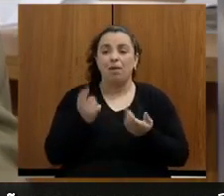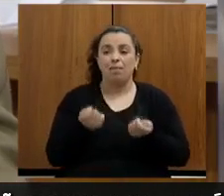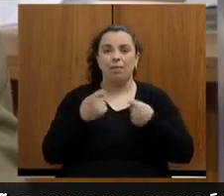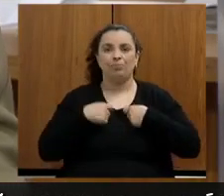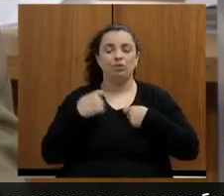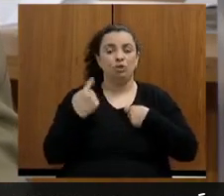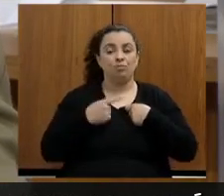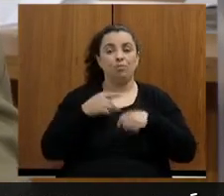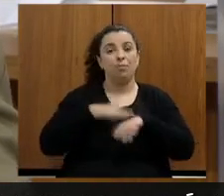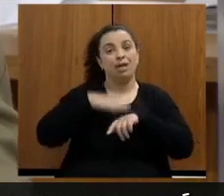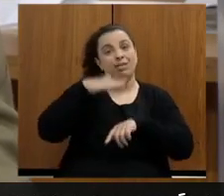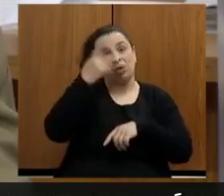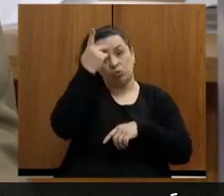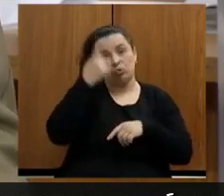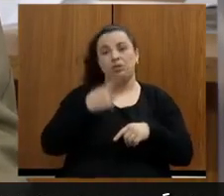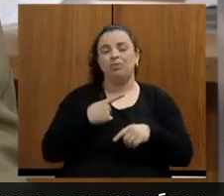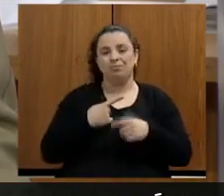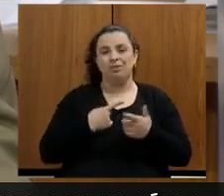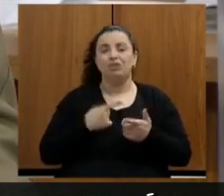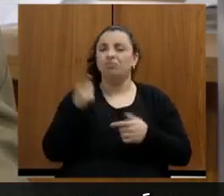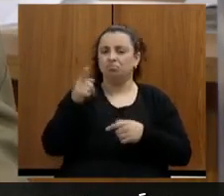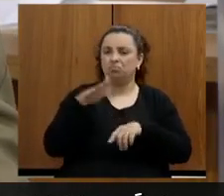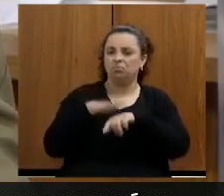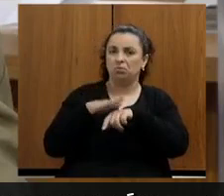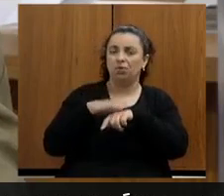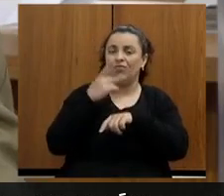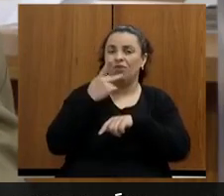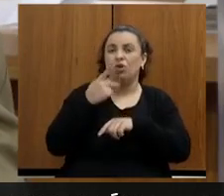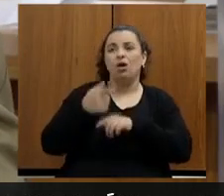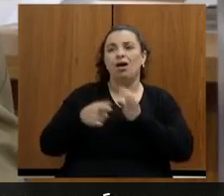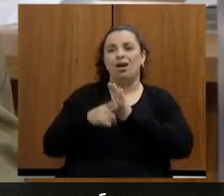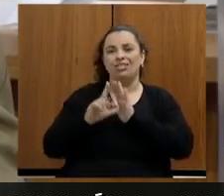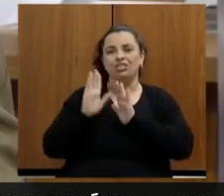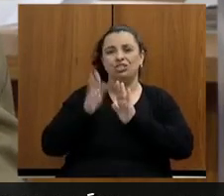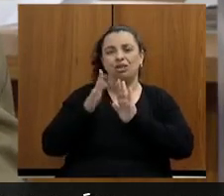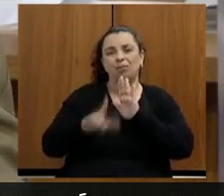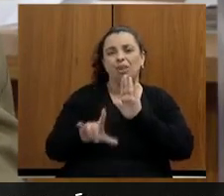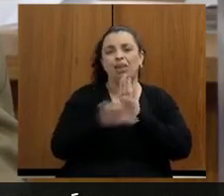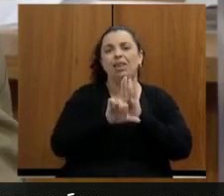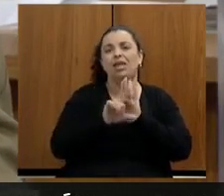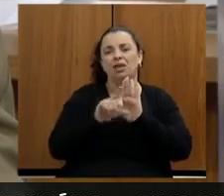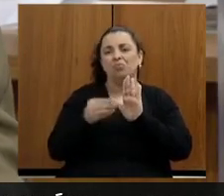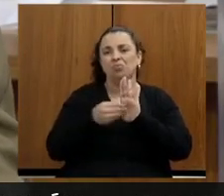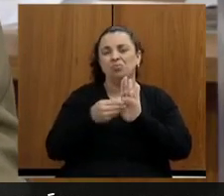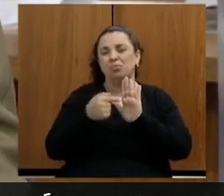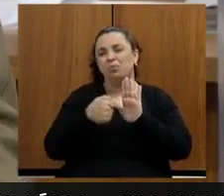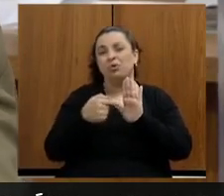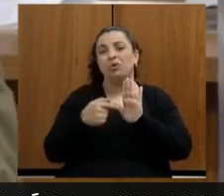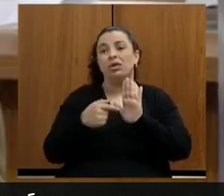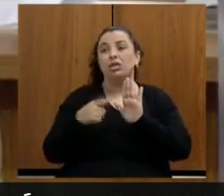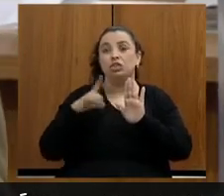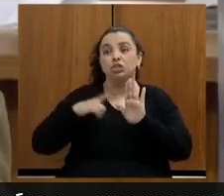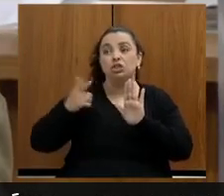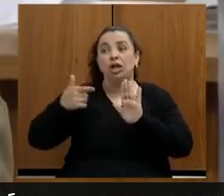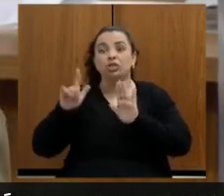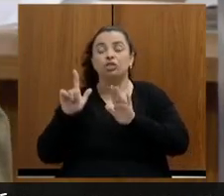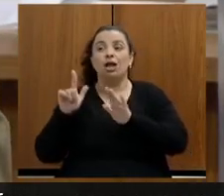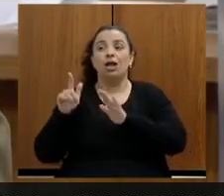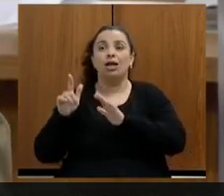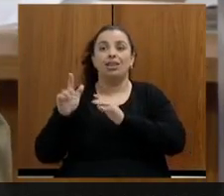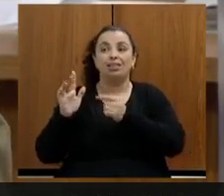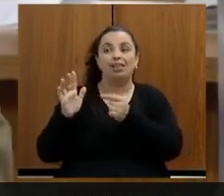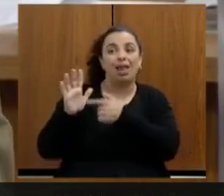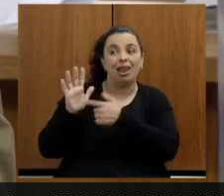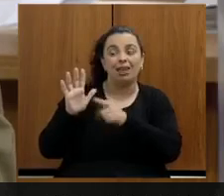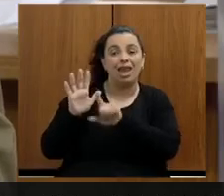de ter mais autonomia o senhor Inclusive tem que fazer aquela lei né que permite aquilo que já estava previsto em outra lei é